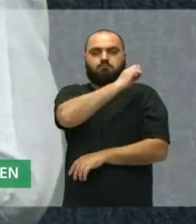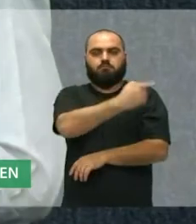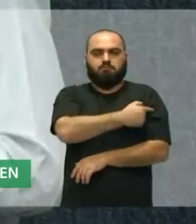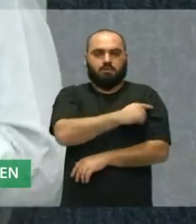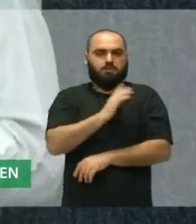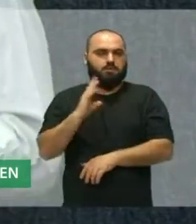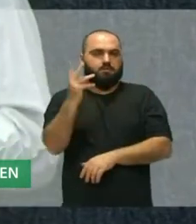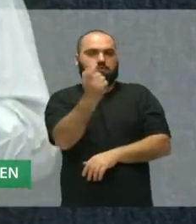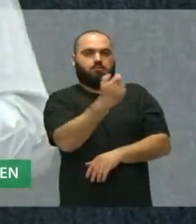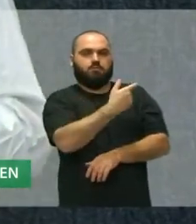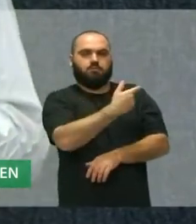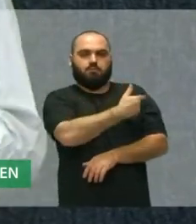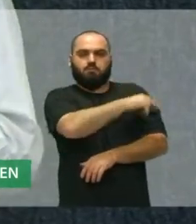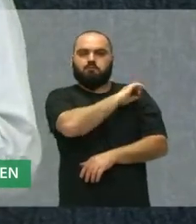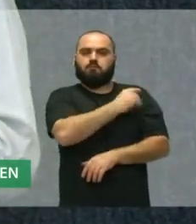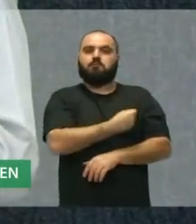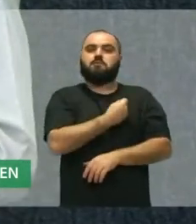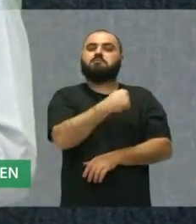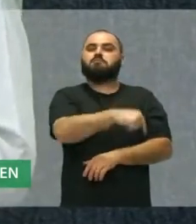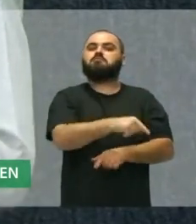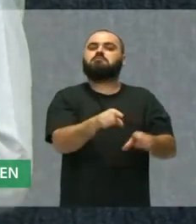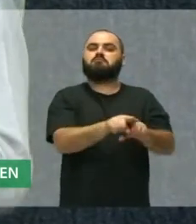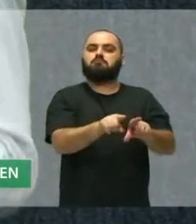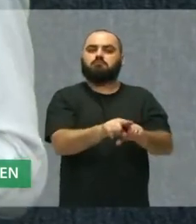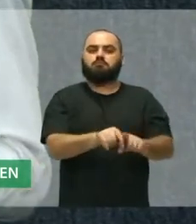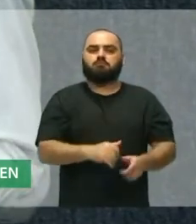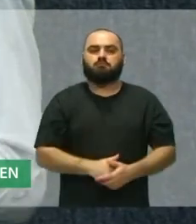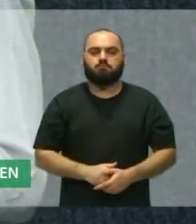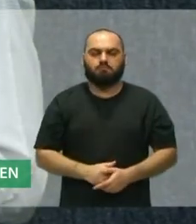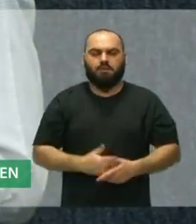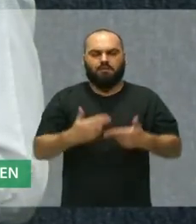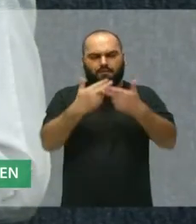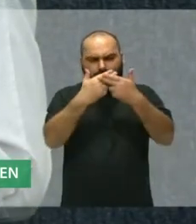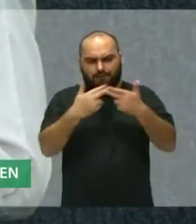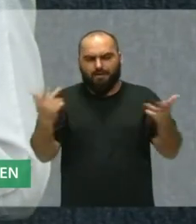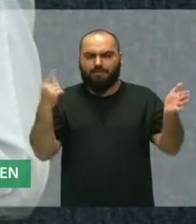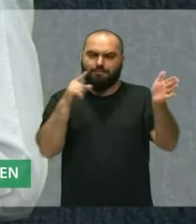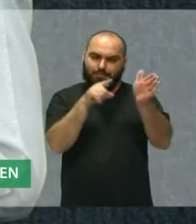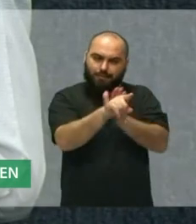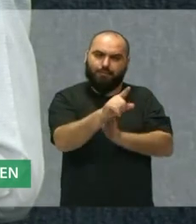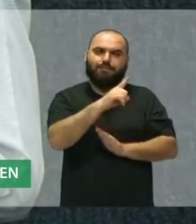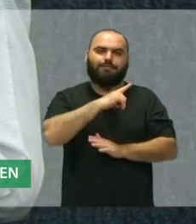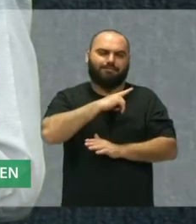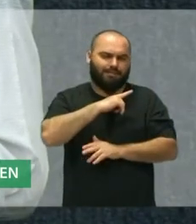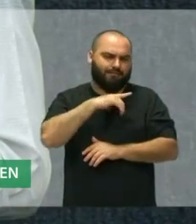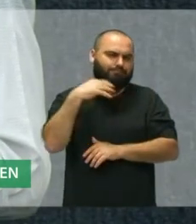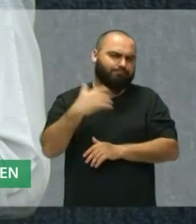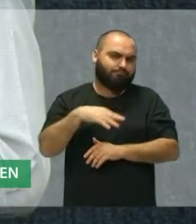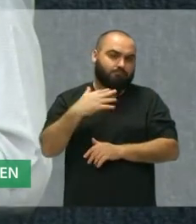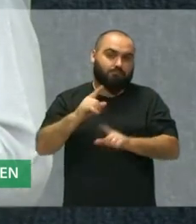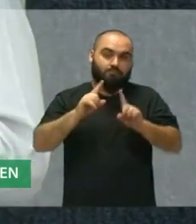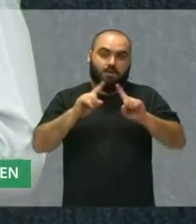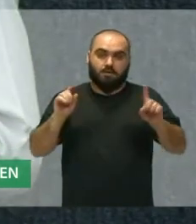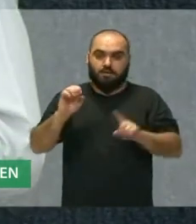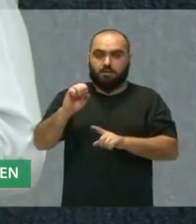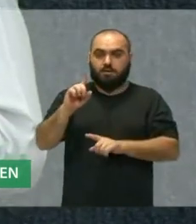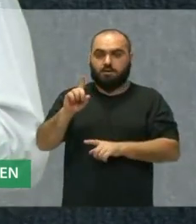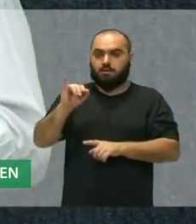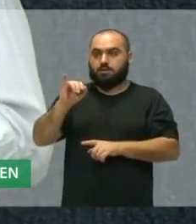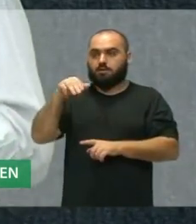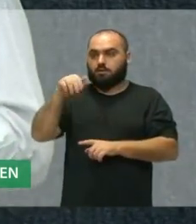as autoridades presentes, o público. Seriam muitas as perguntas, mas o Edmar fez